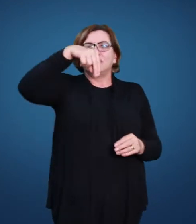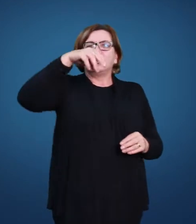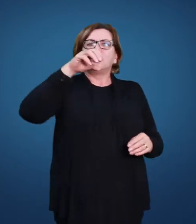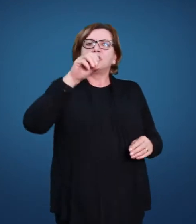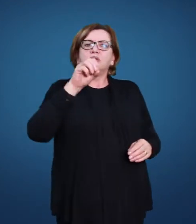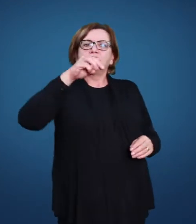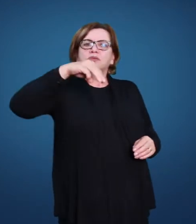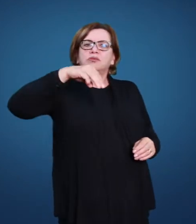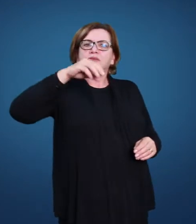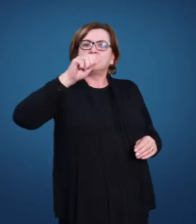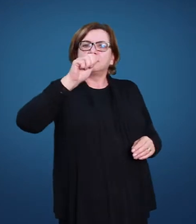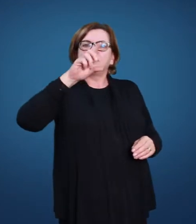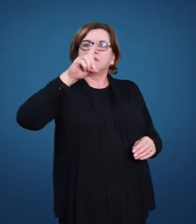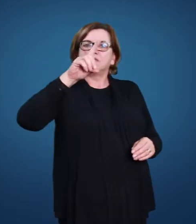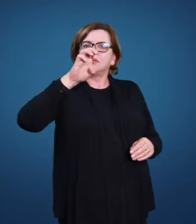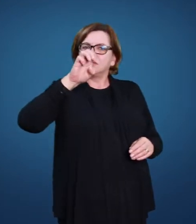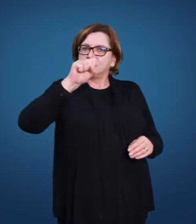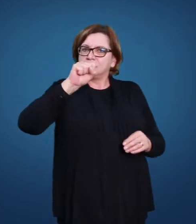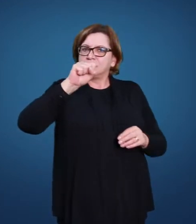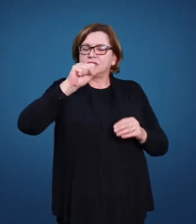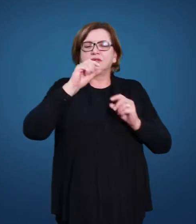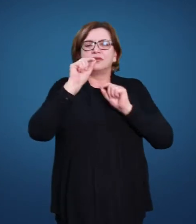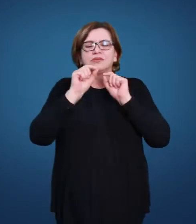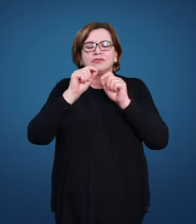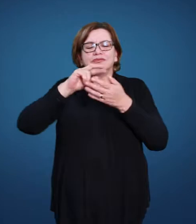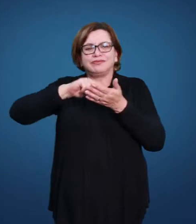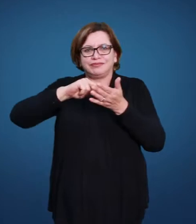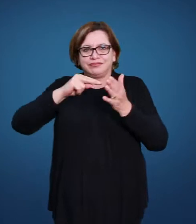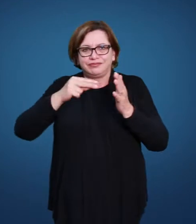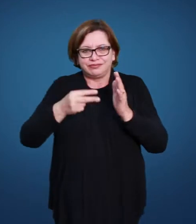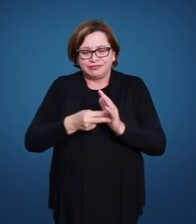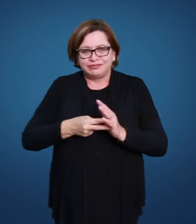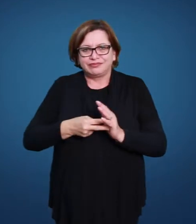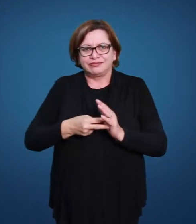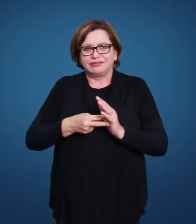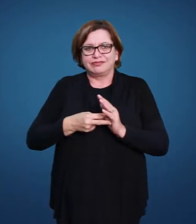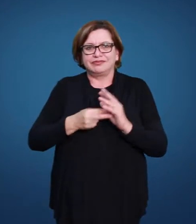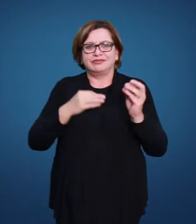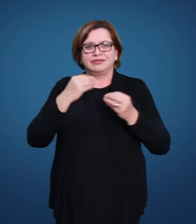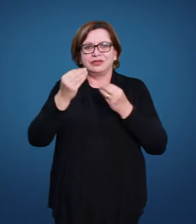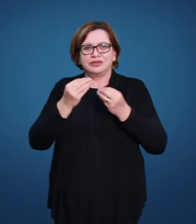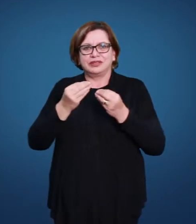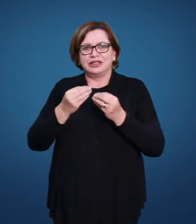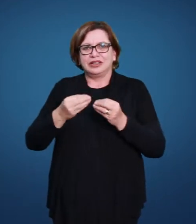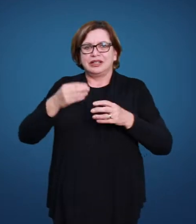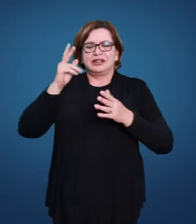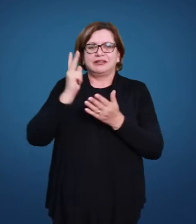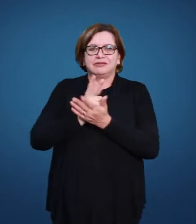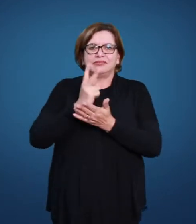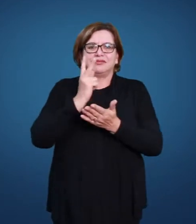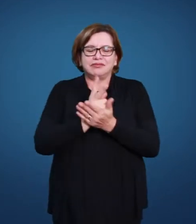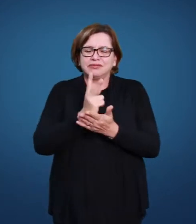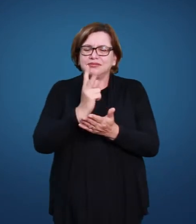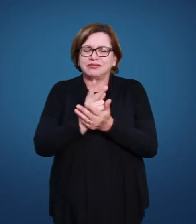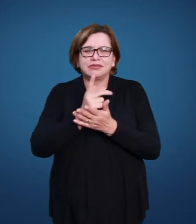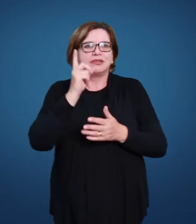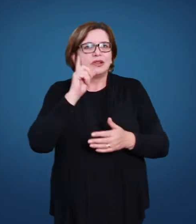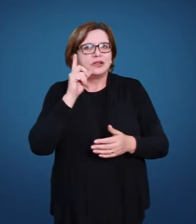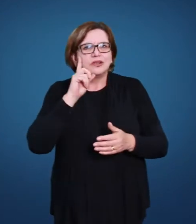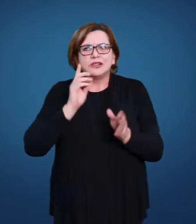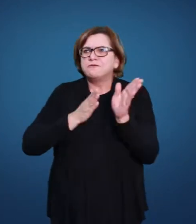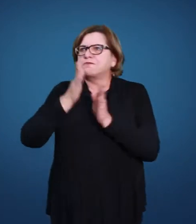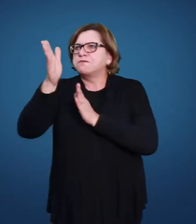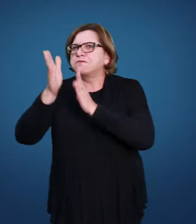nômades ou passaram a ser seminômades. O que isso significa? Ao contrário do que eles tinham que fazer, que diariamente percorrer,